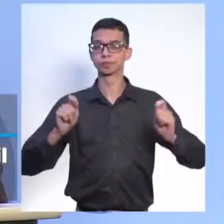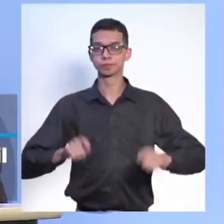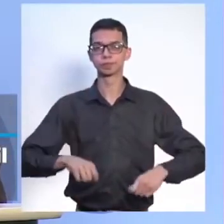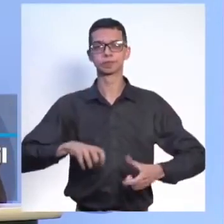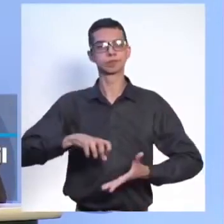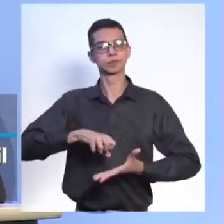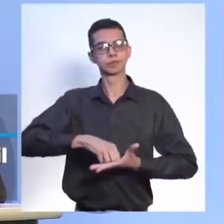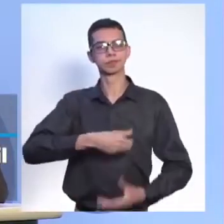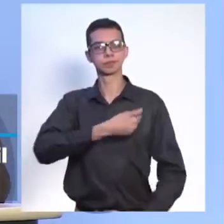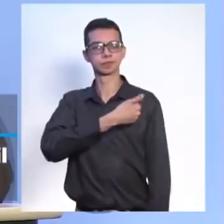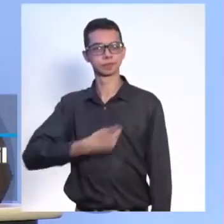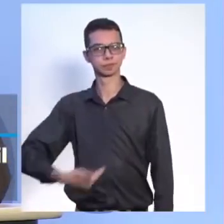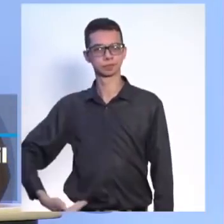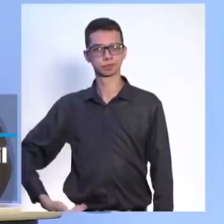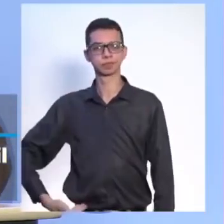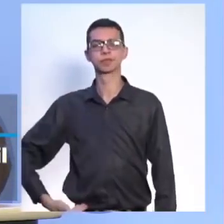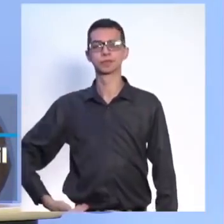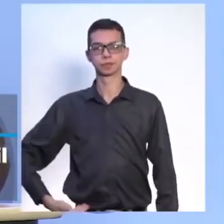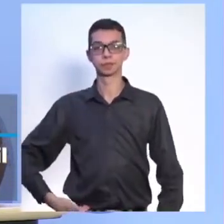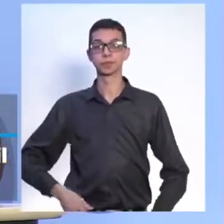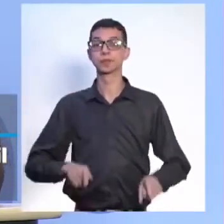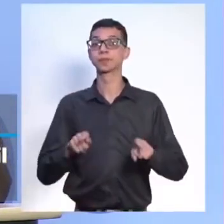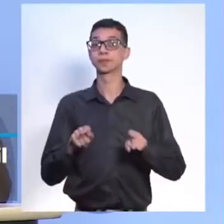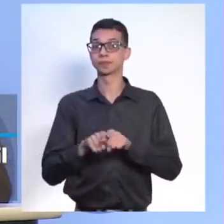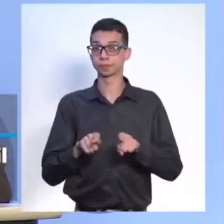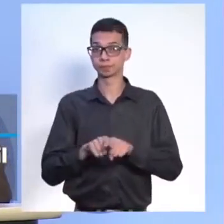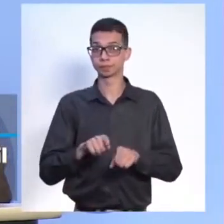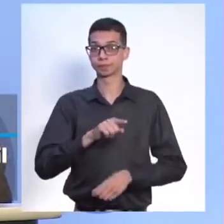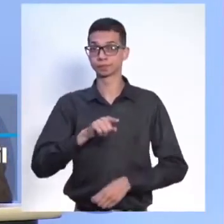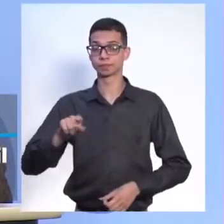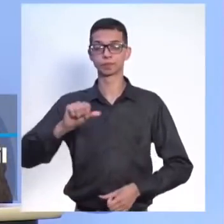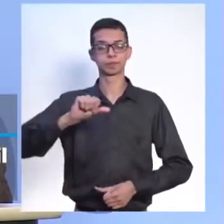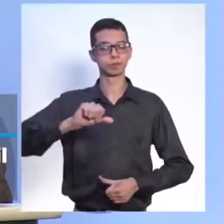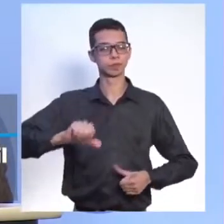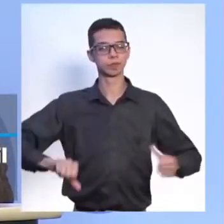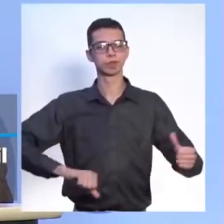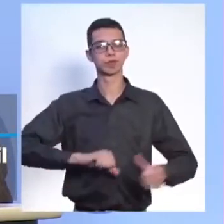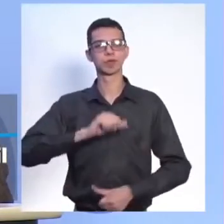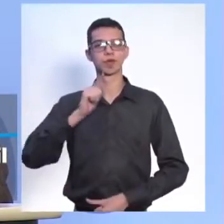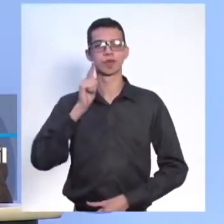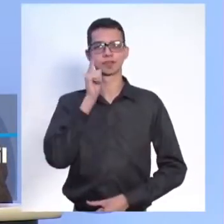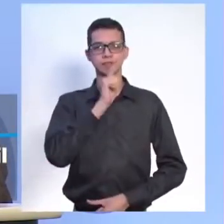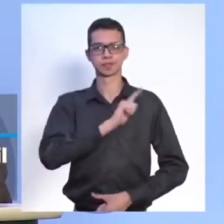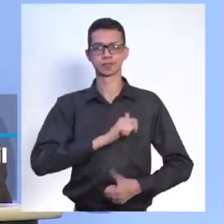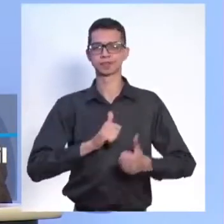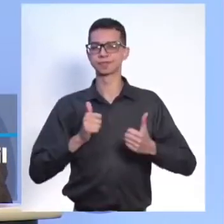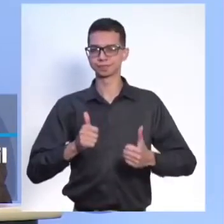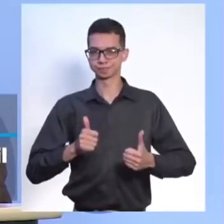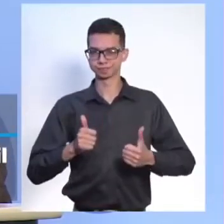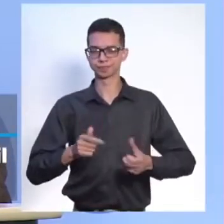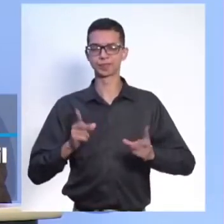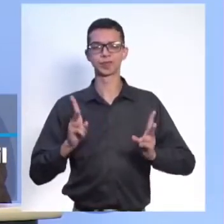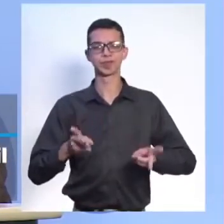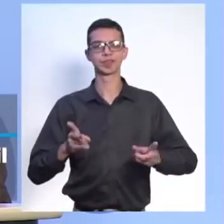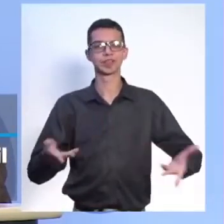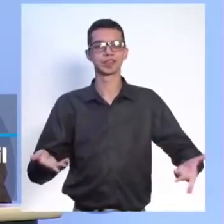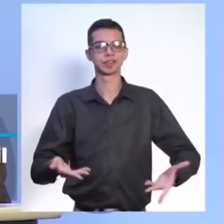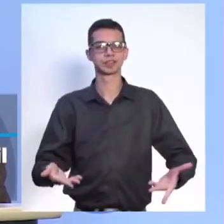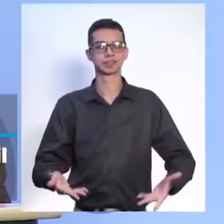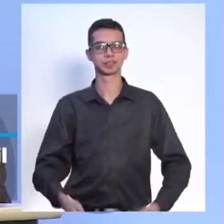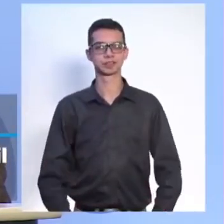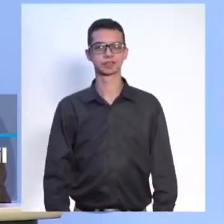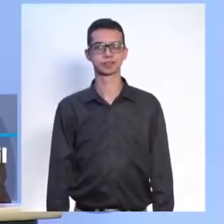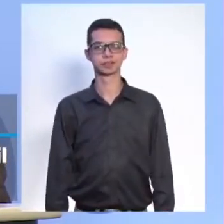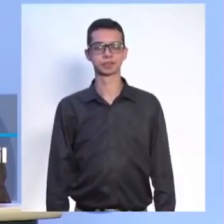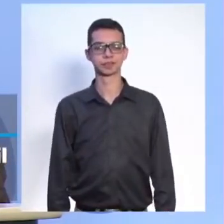para poder aí também fazer a diferença, ok? Vamos lá? Vamos pegar aqui